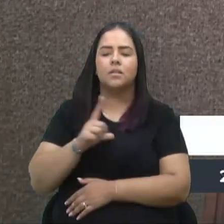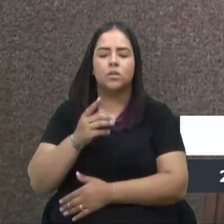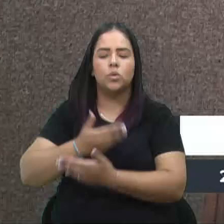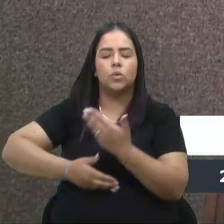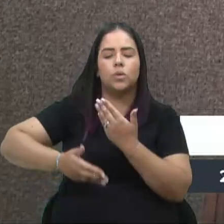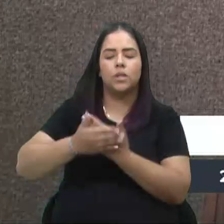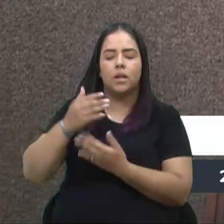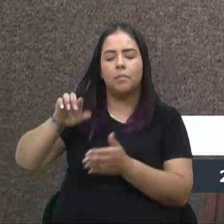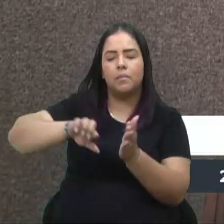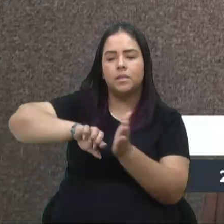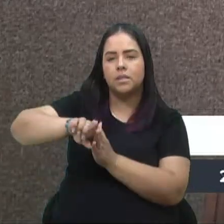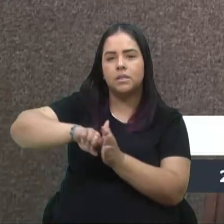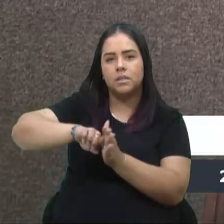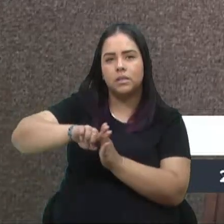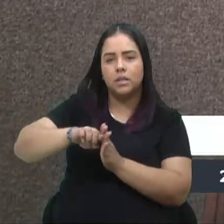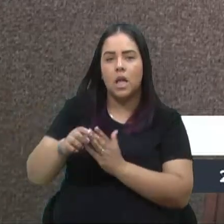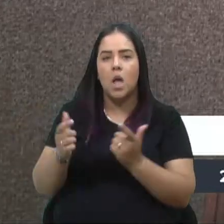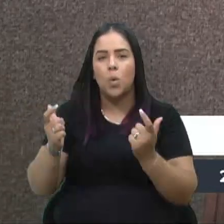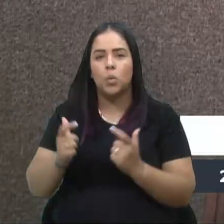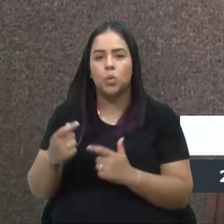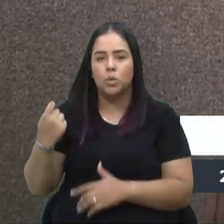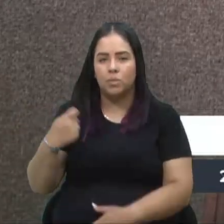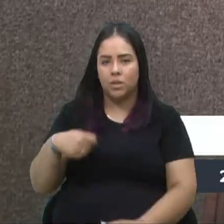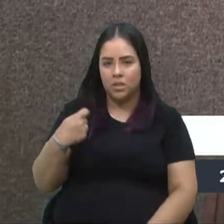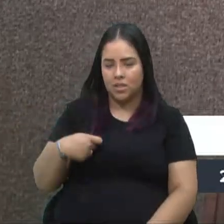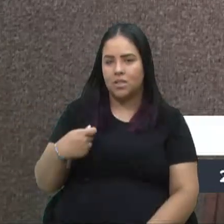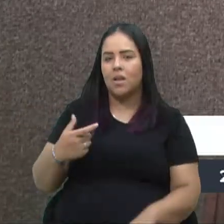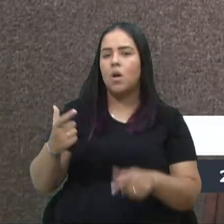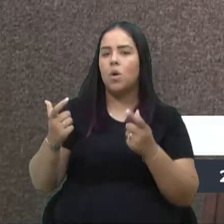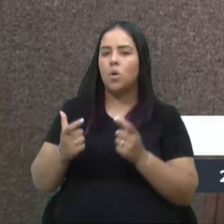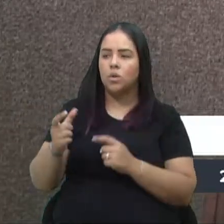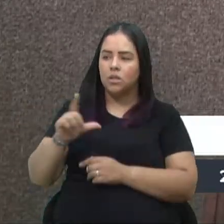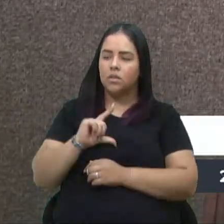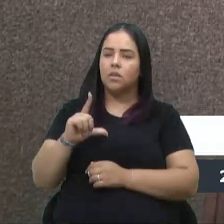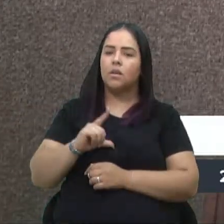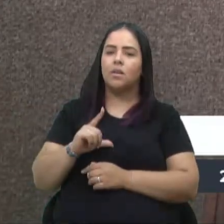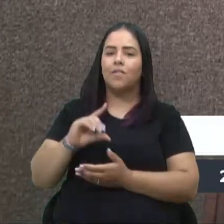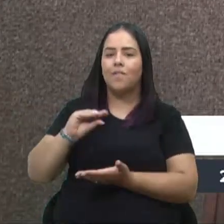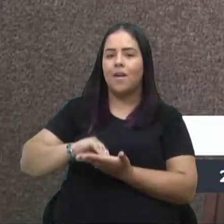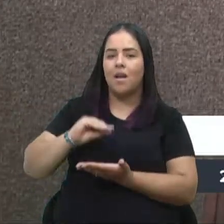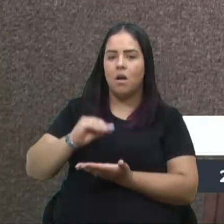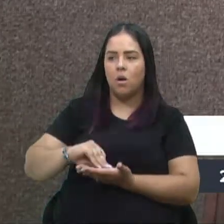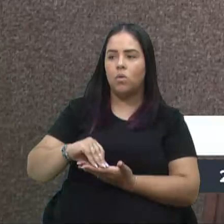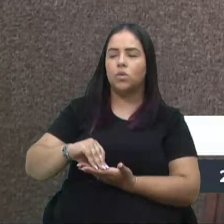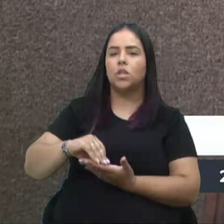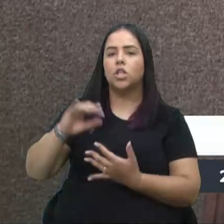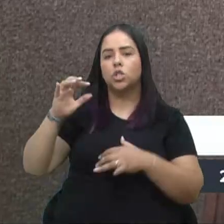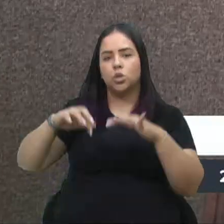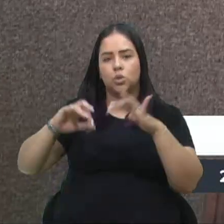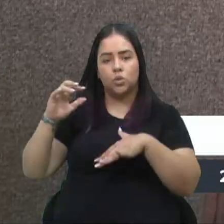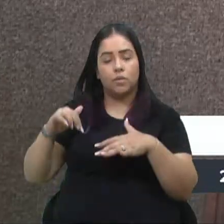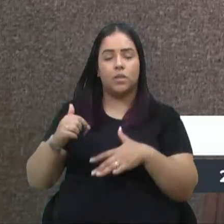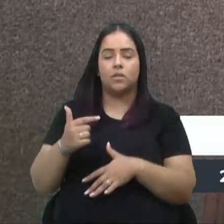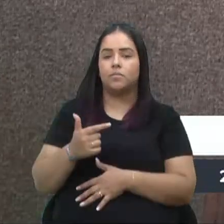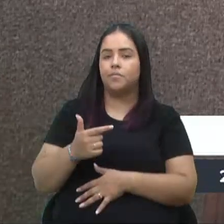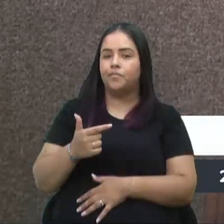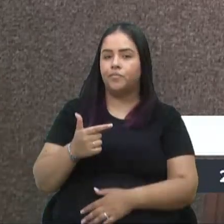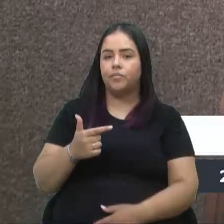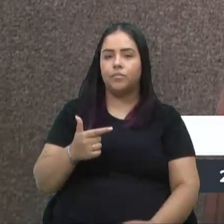da onde precisa aonde tem maior parte da estiagem onde não não existem